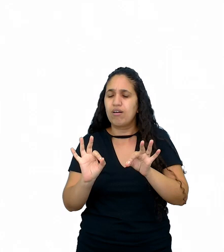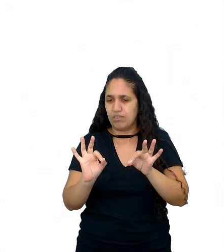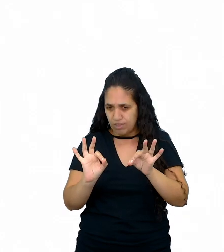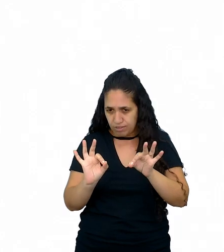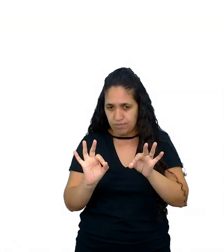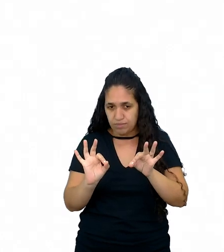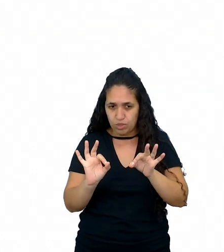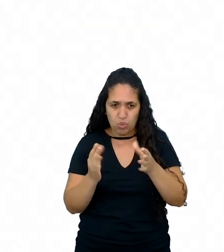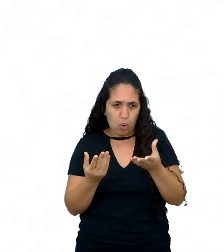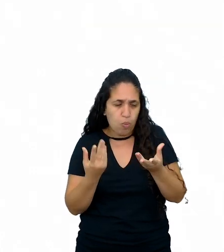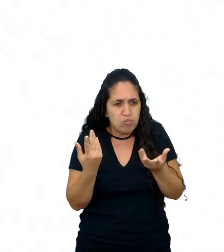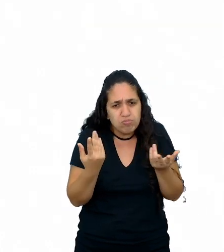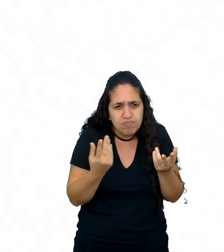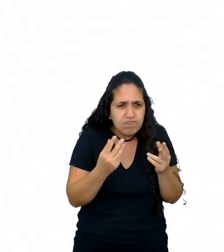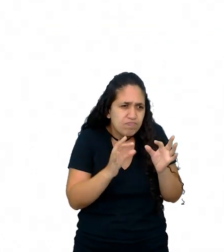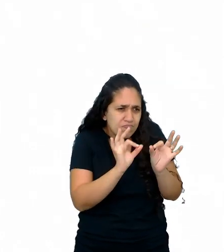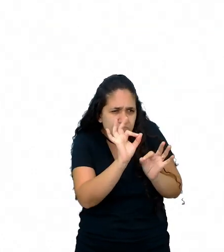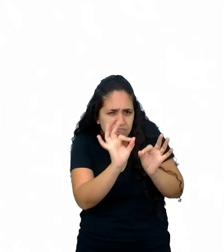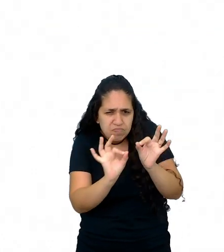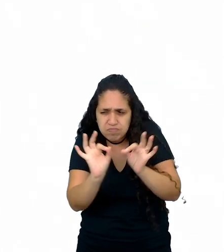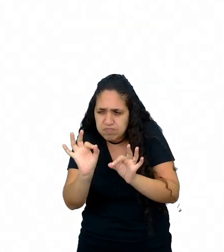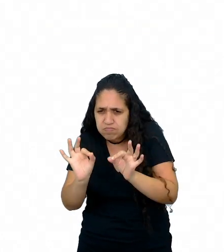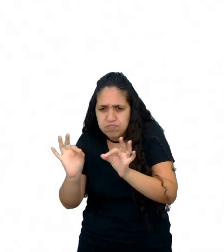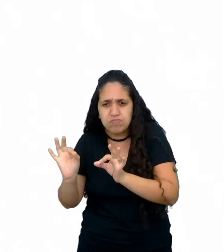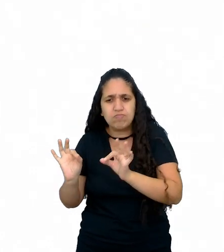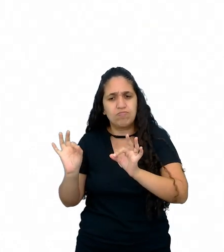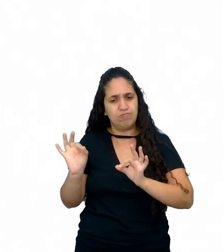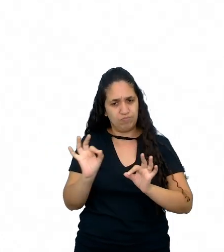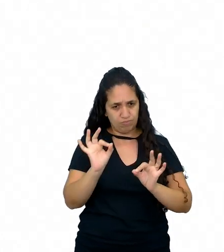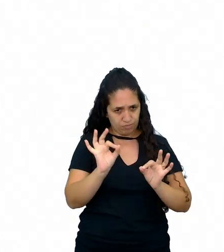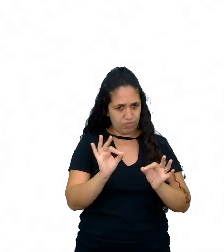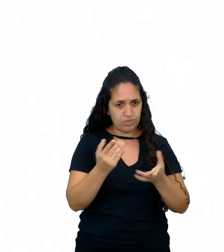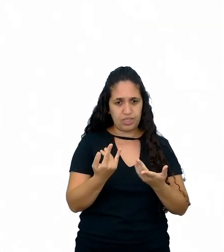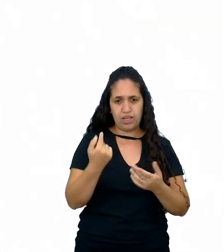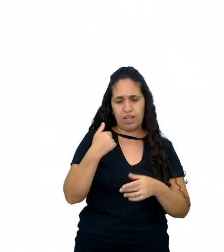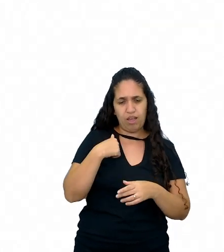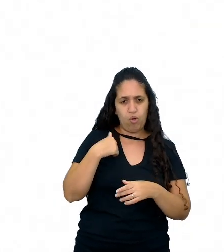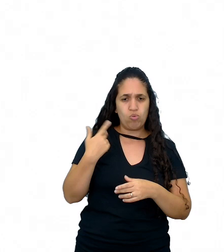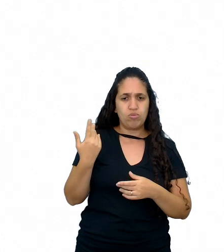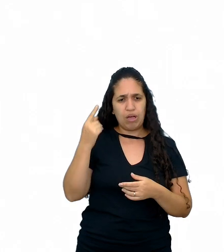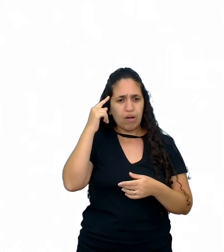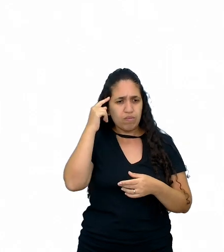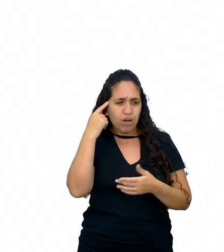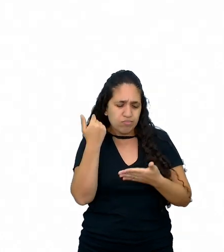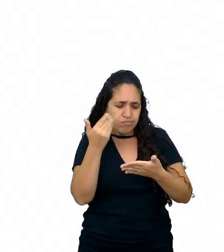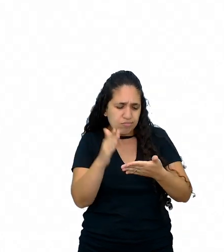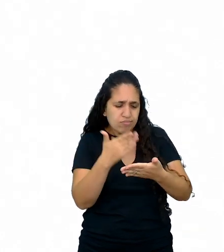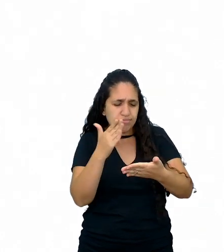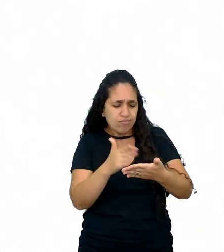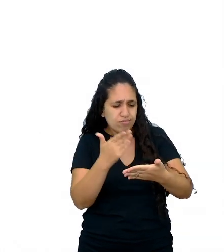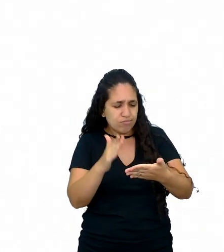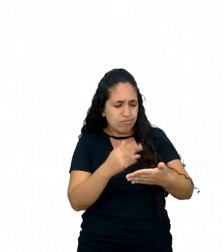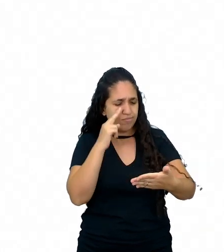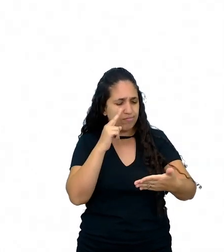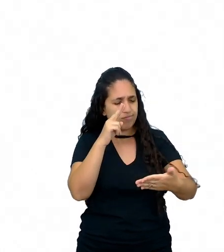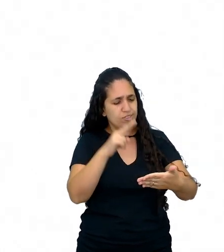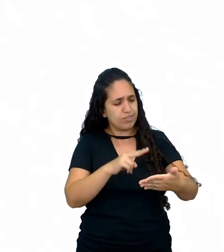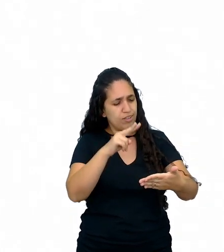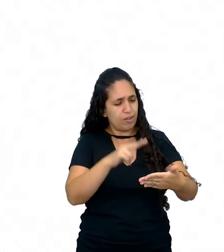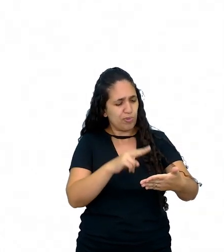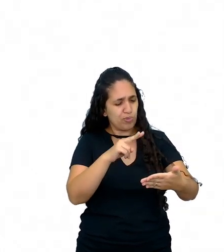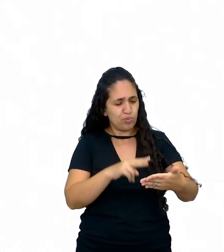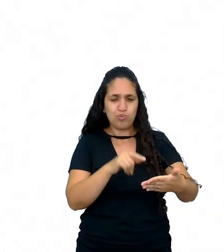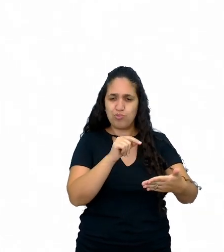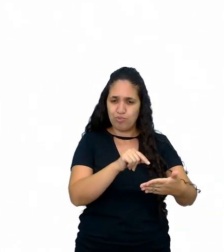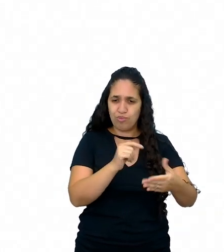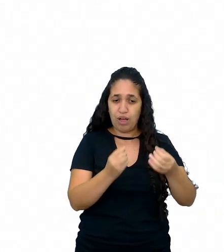de uma engenhoca, né? Eu fiz a leitura de um livro e ele trabalha muito com engenhocas,